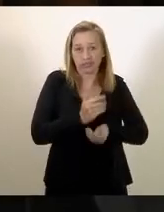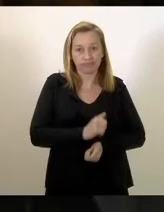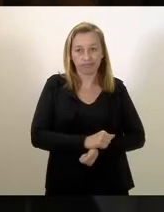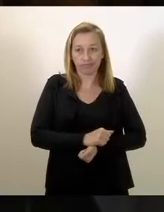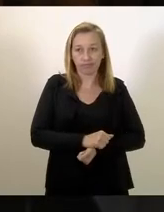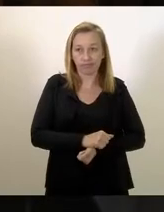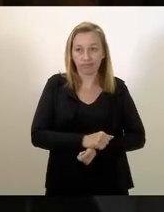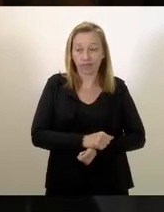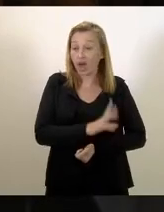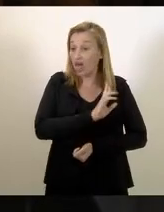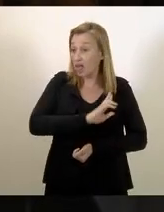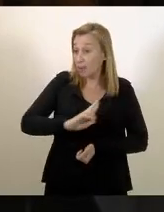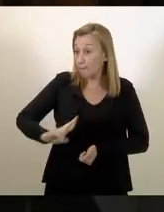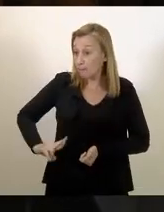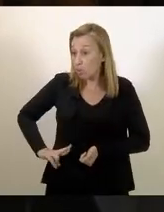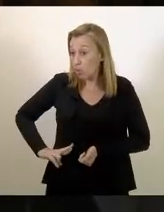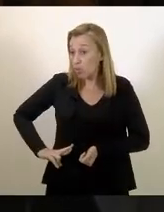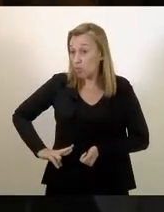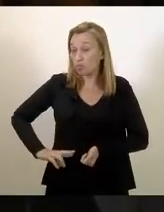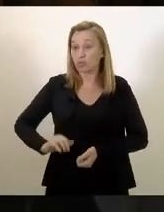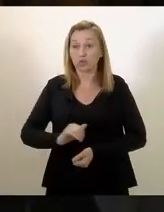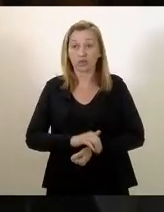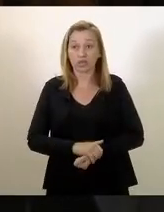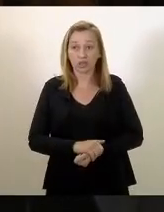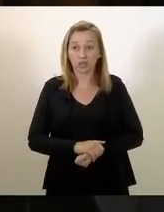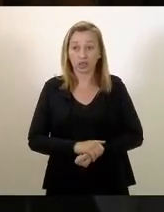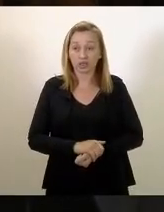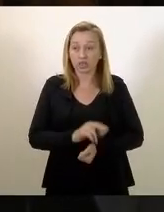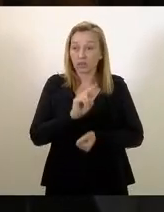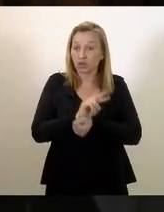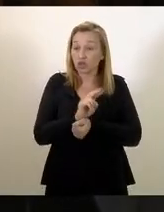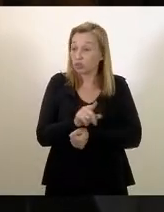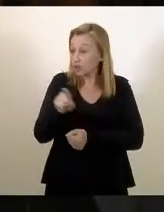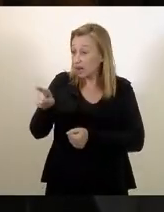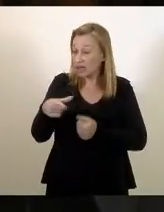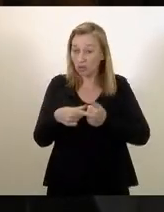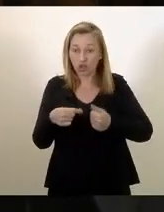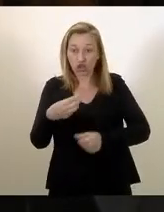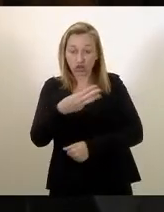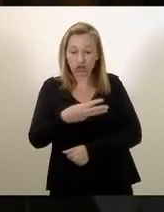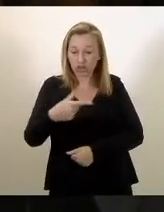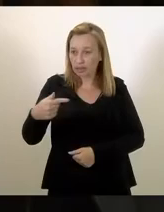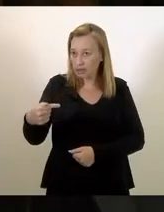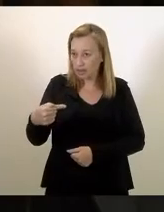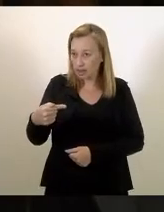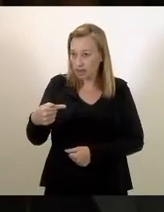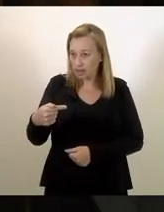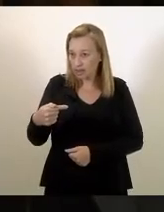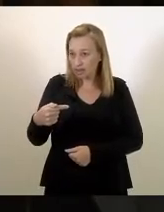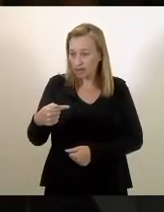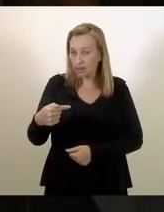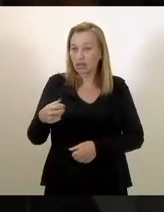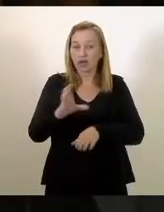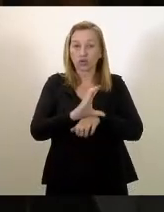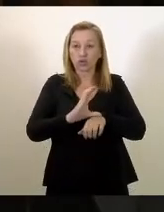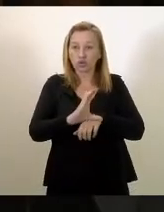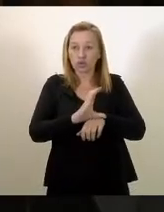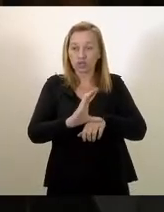se respalda como está lá no artigo 37 da constituição federal